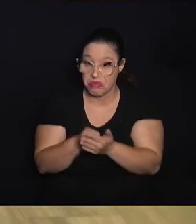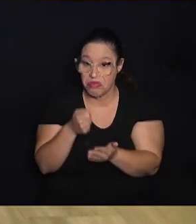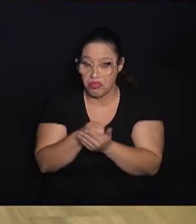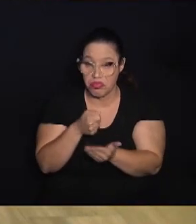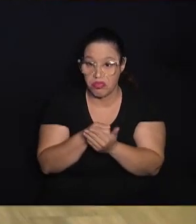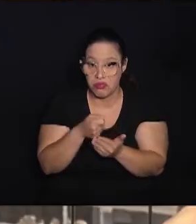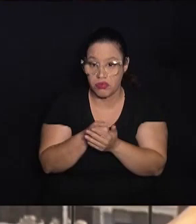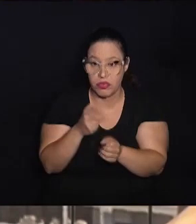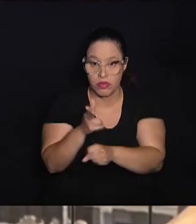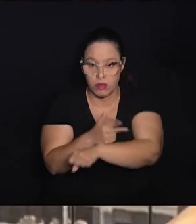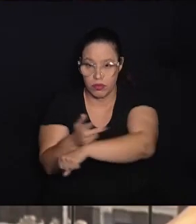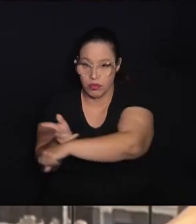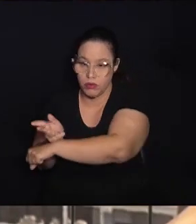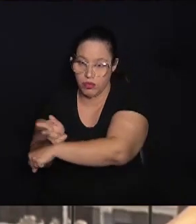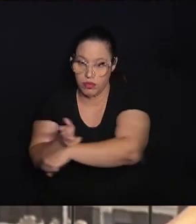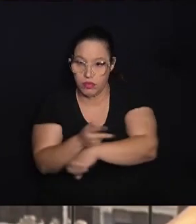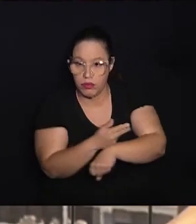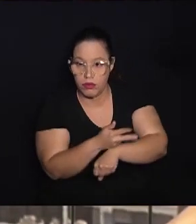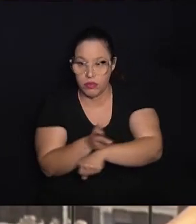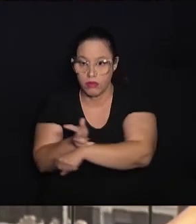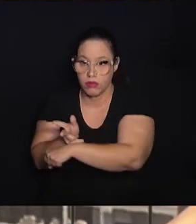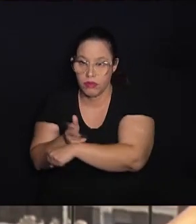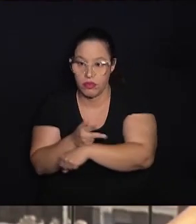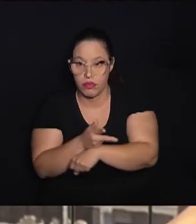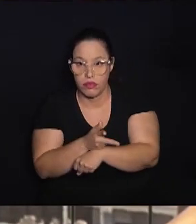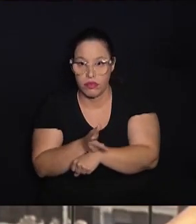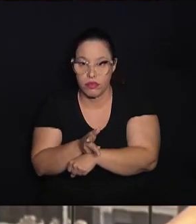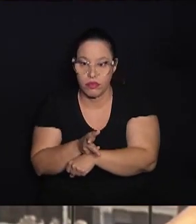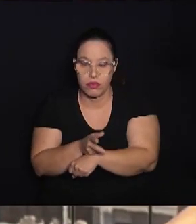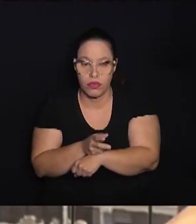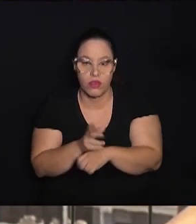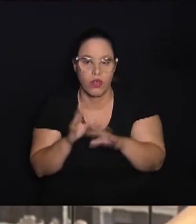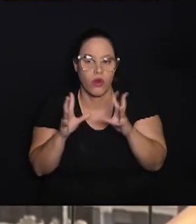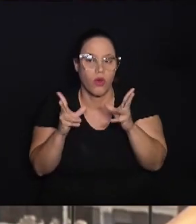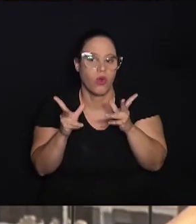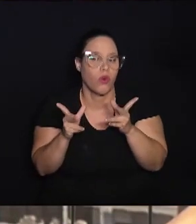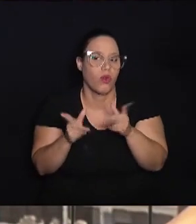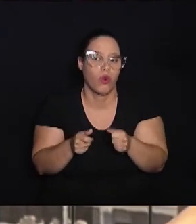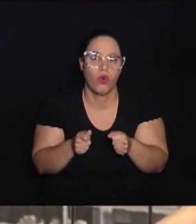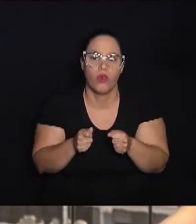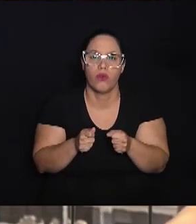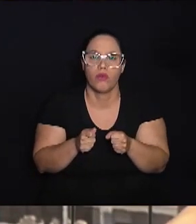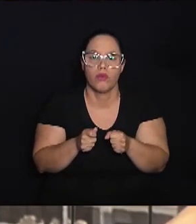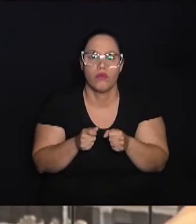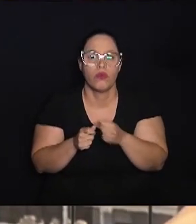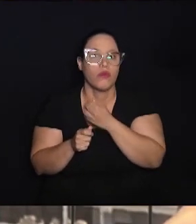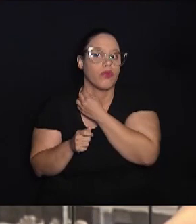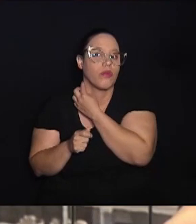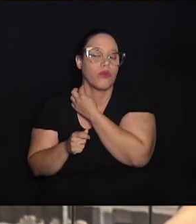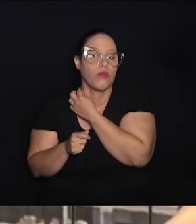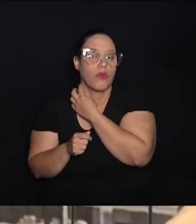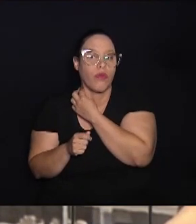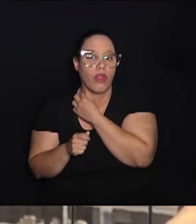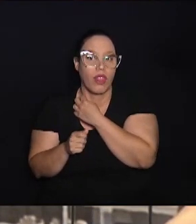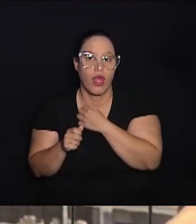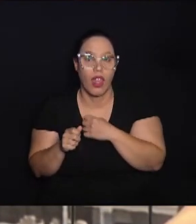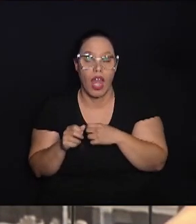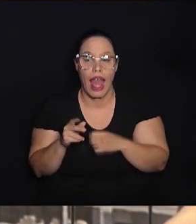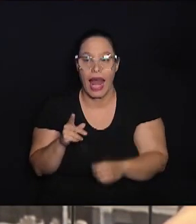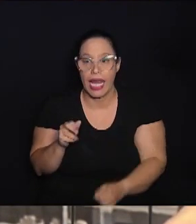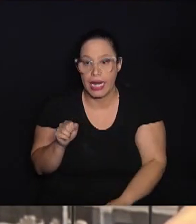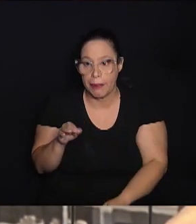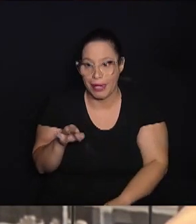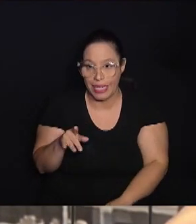podem ser feito em qualquer dispositivo digital e tem eh pode ser de qualquer gênero dentro de animação